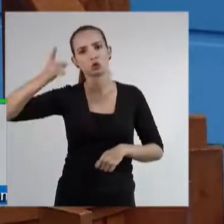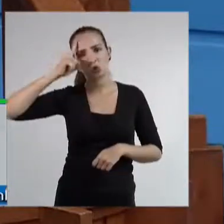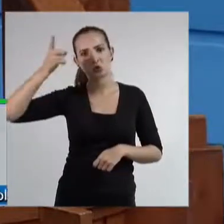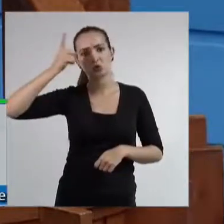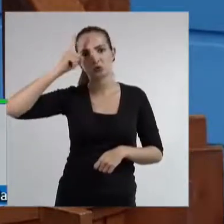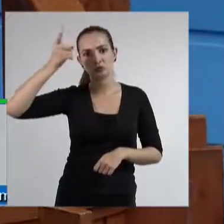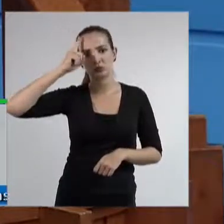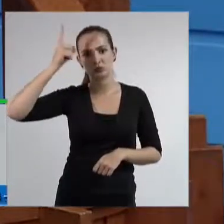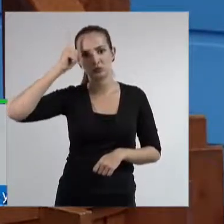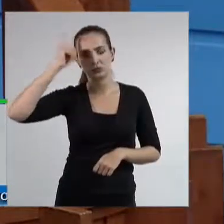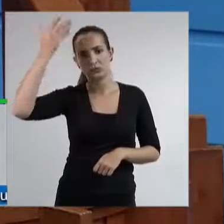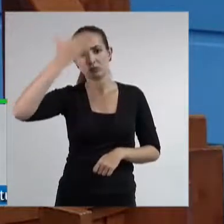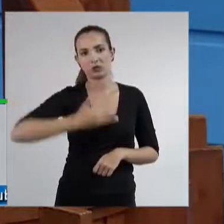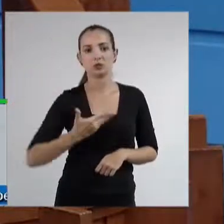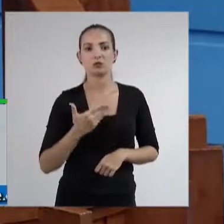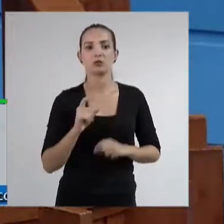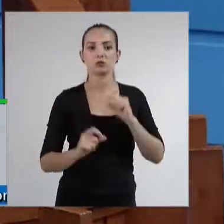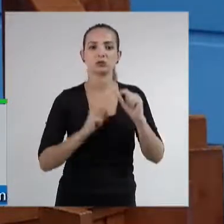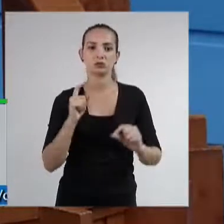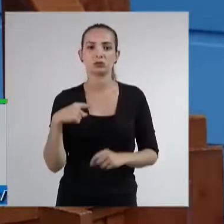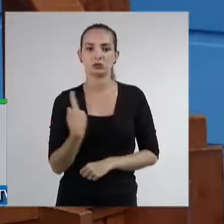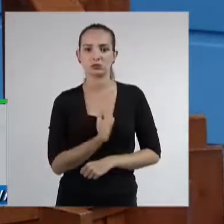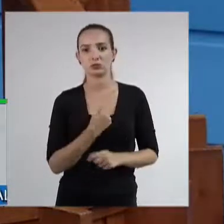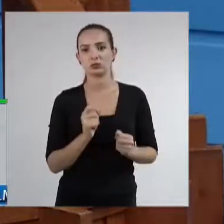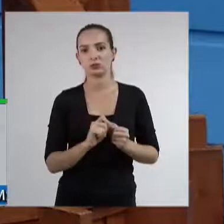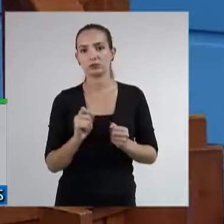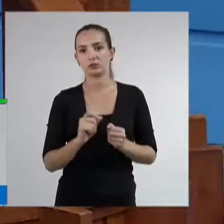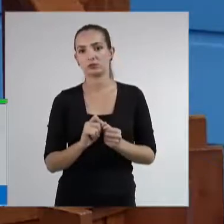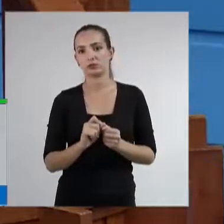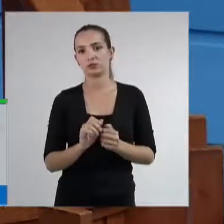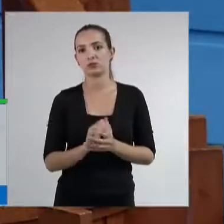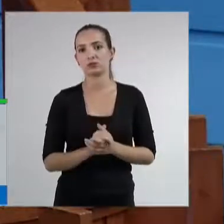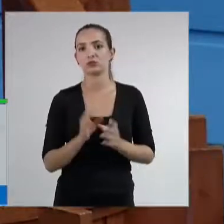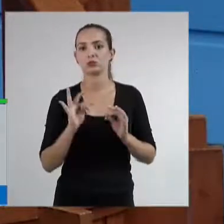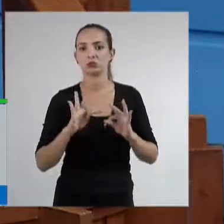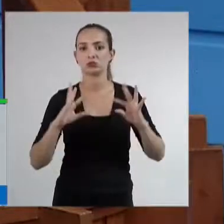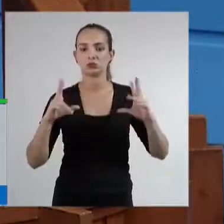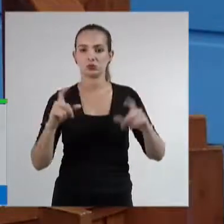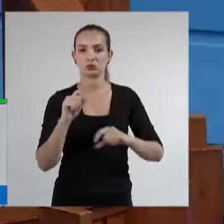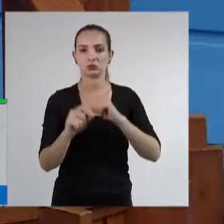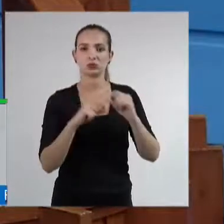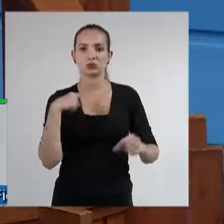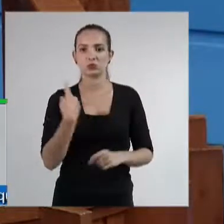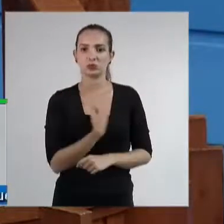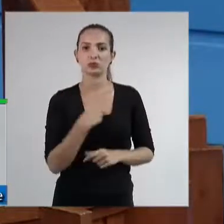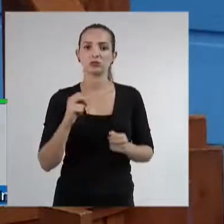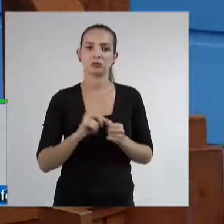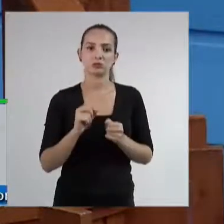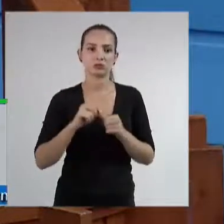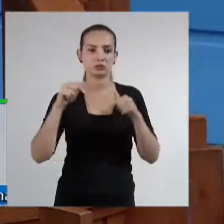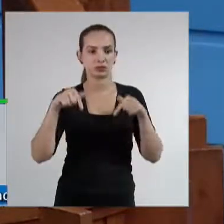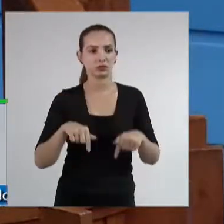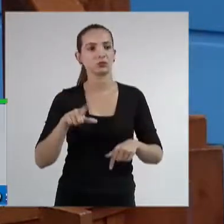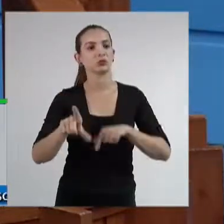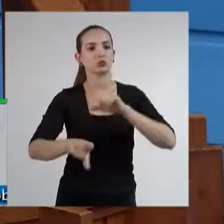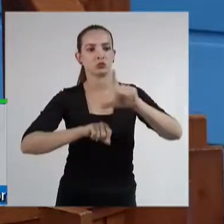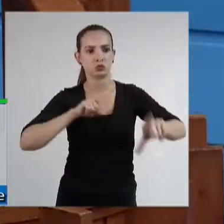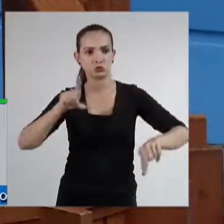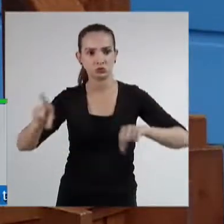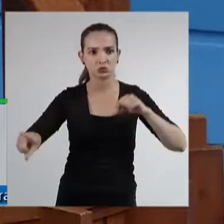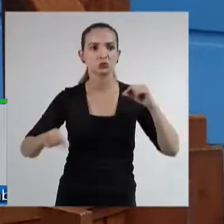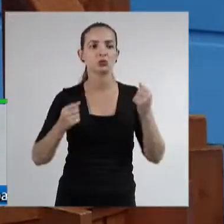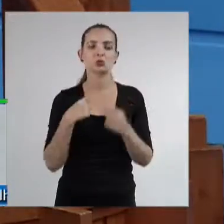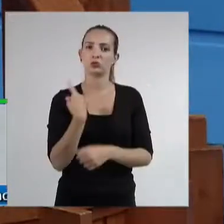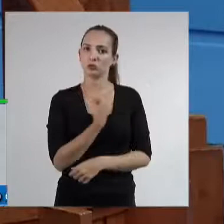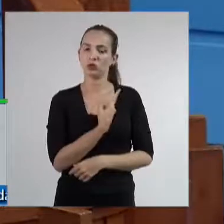prestando contas do que fazemos. Cada passo que damos aqui, das decisões que tomamos, a população tem que